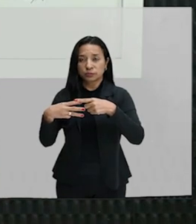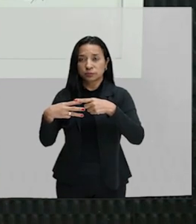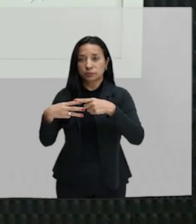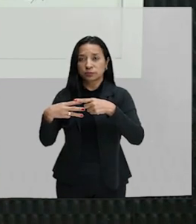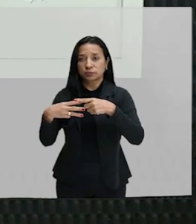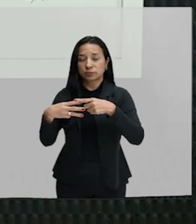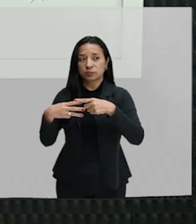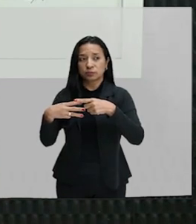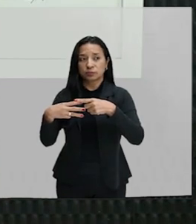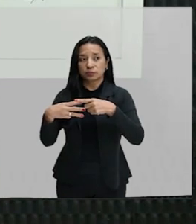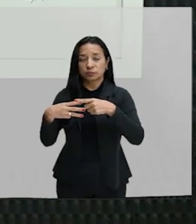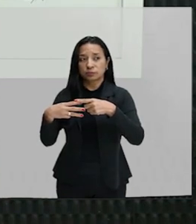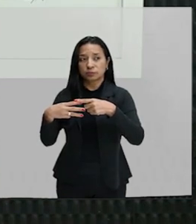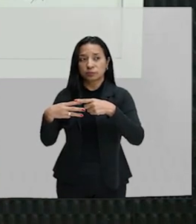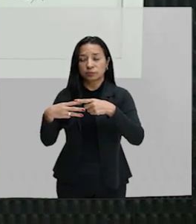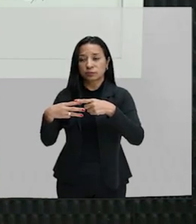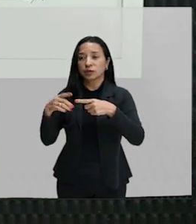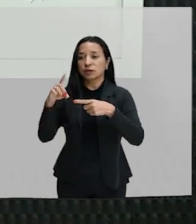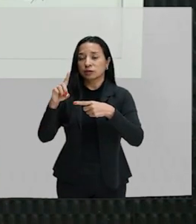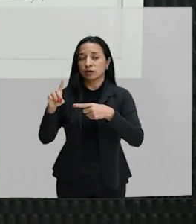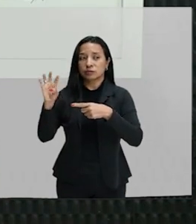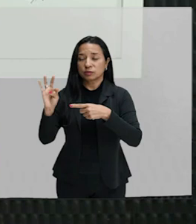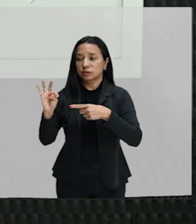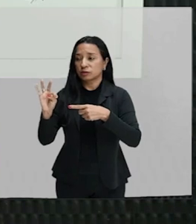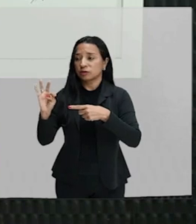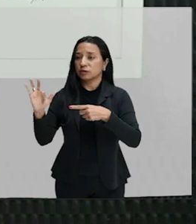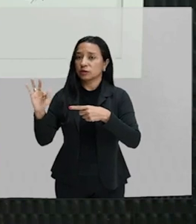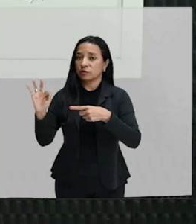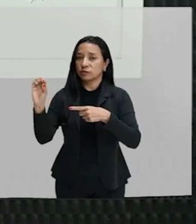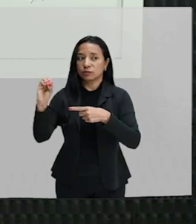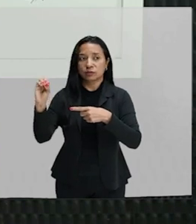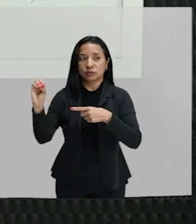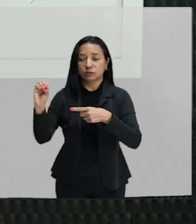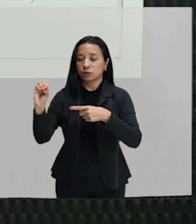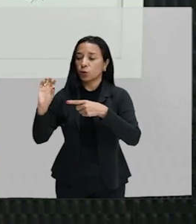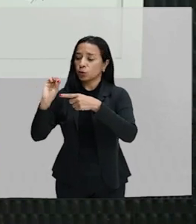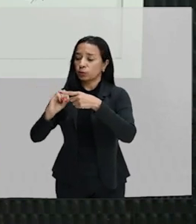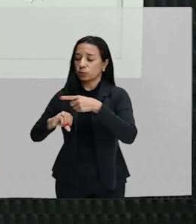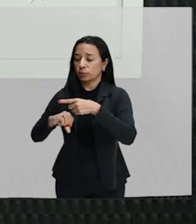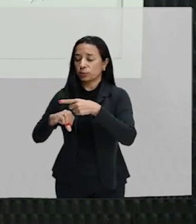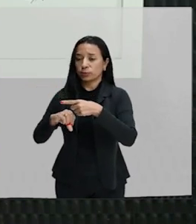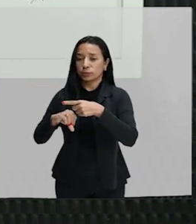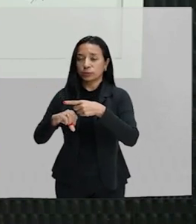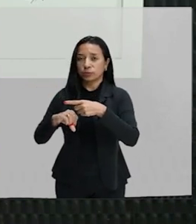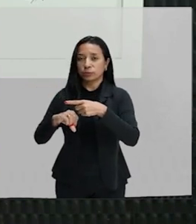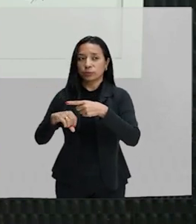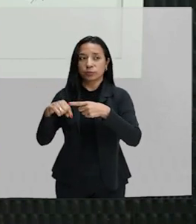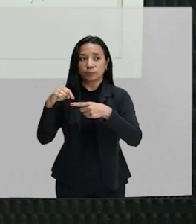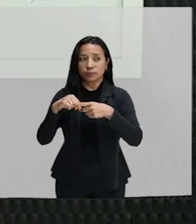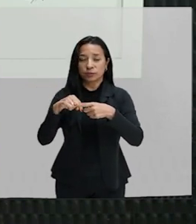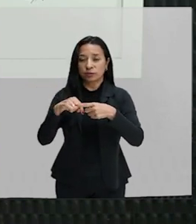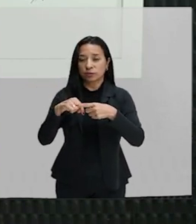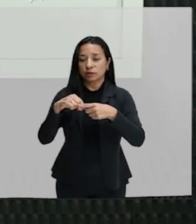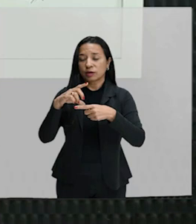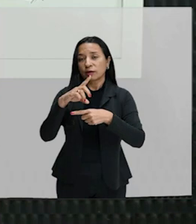fahenheit sobre 9 neste caso a variação de temperatura em